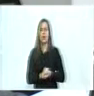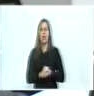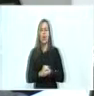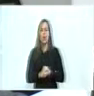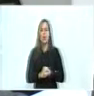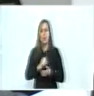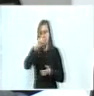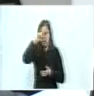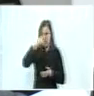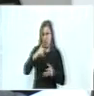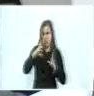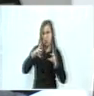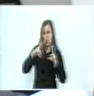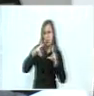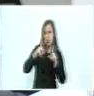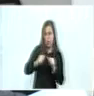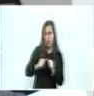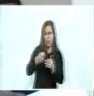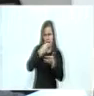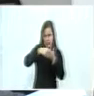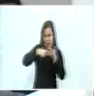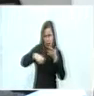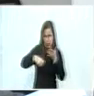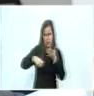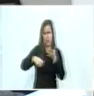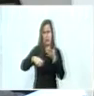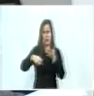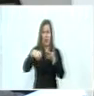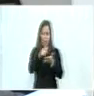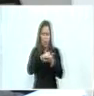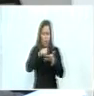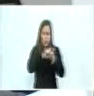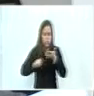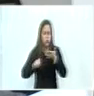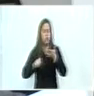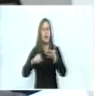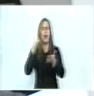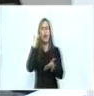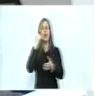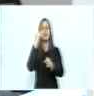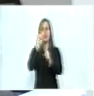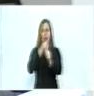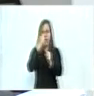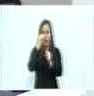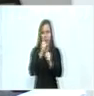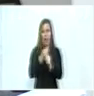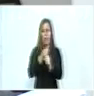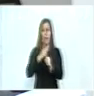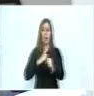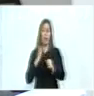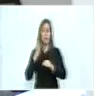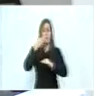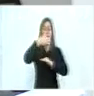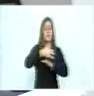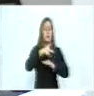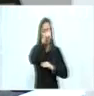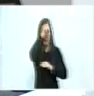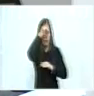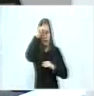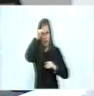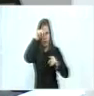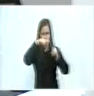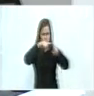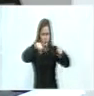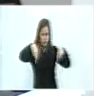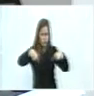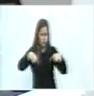toda assinatura de contrato de obras e serviços seja realizada no gabinete do prefeito municipal, com